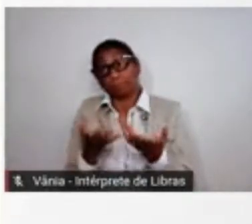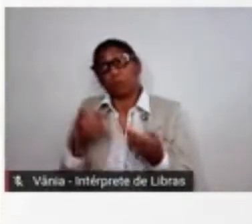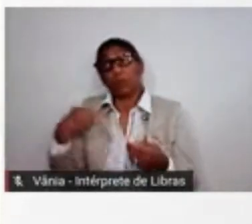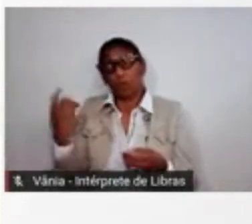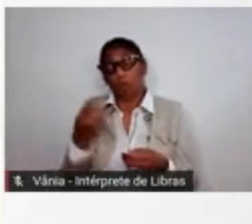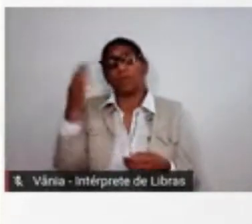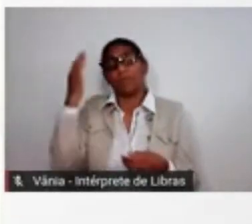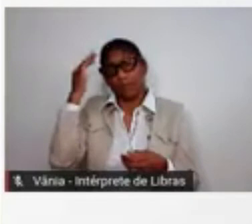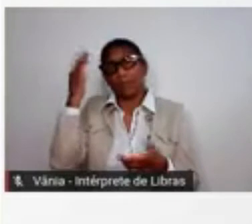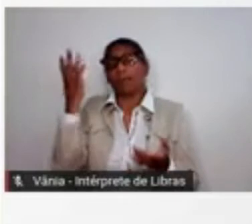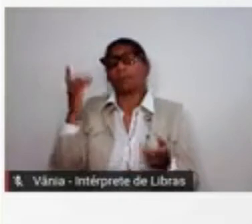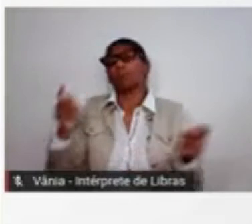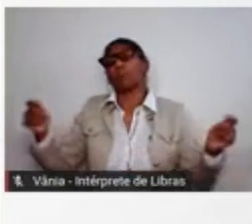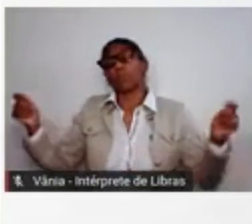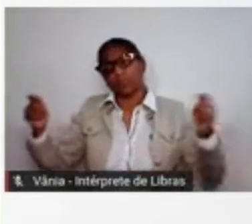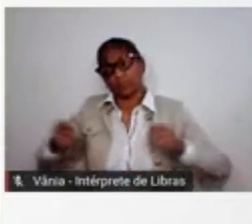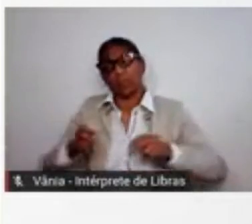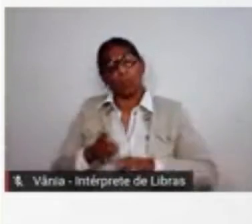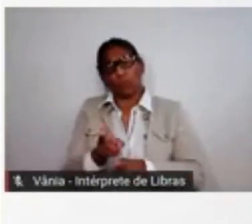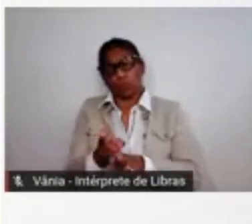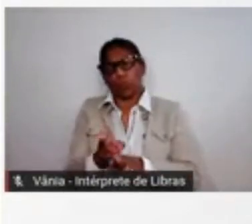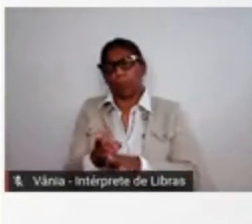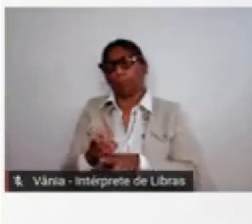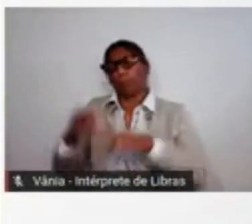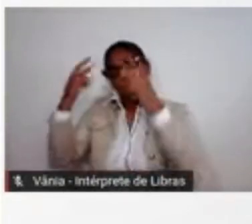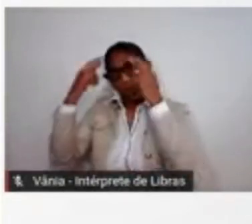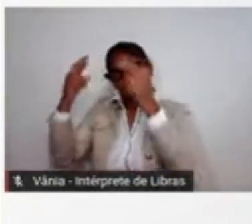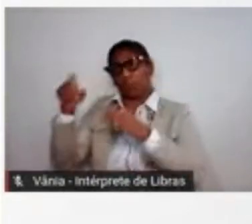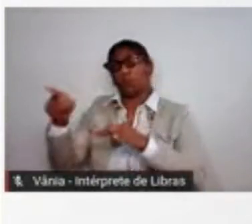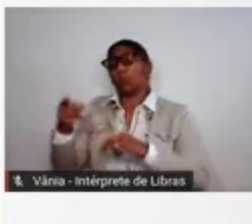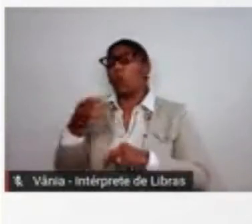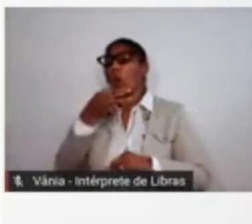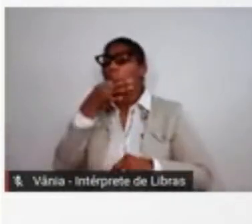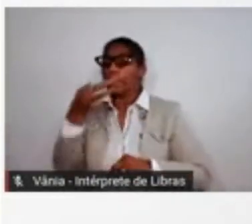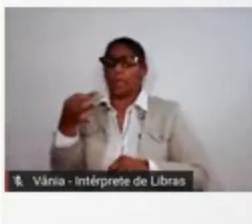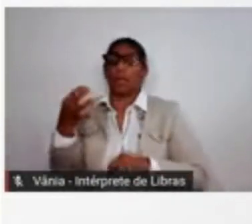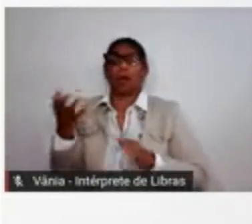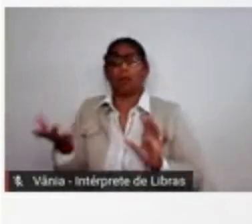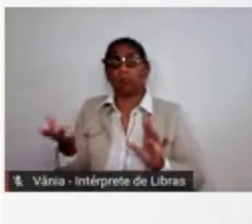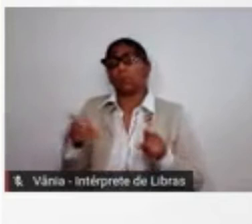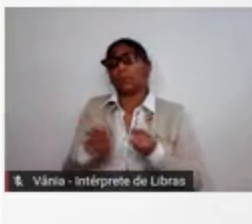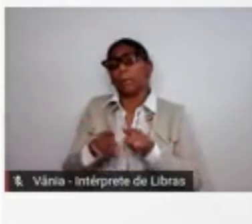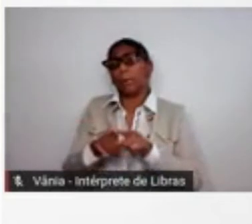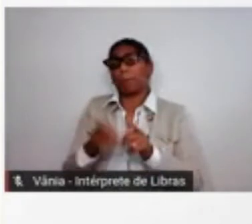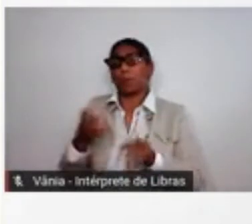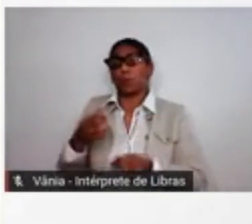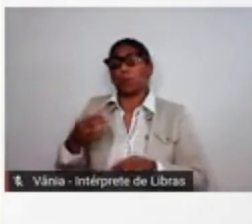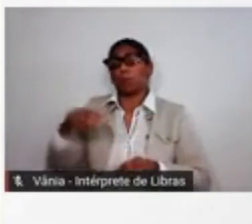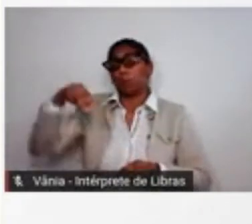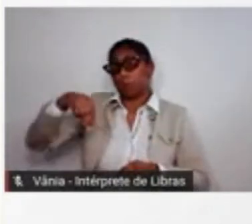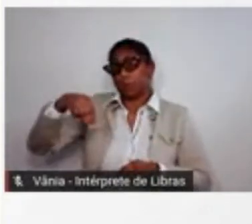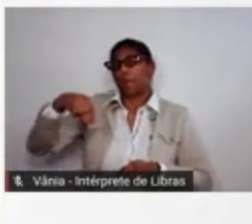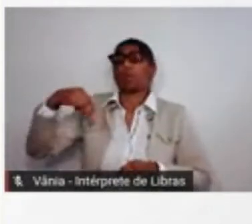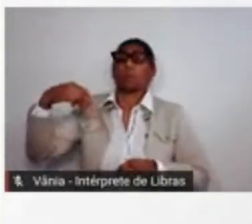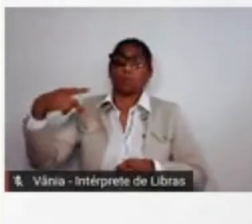bom caminho e vamos persistir nesse caminho. Respeito à manifestação do Ministério Público de Contas, teremos o espaço para